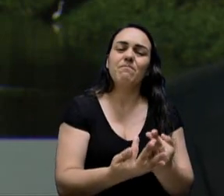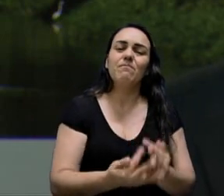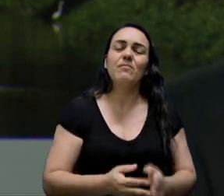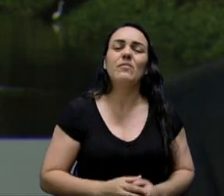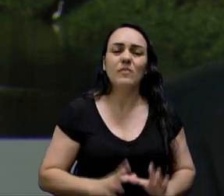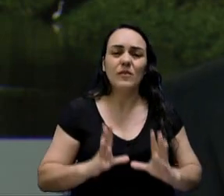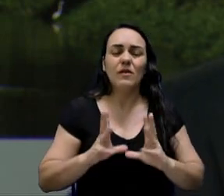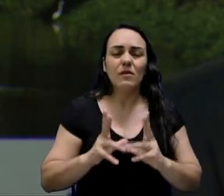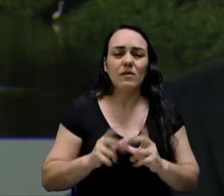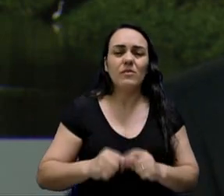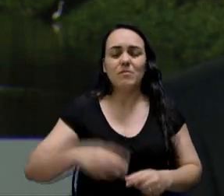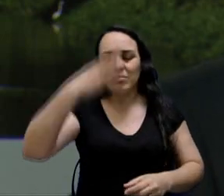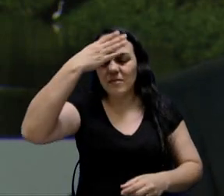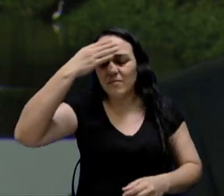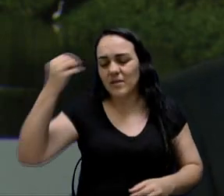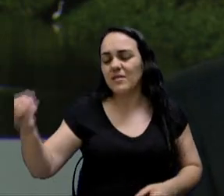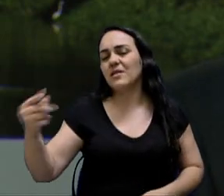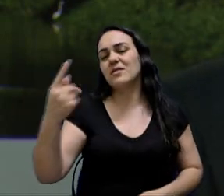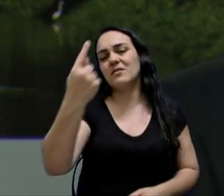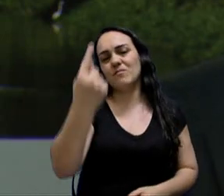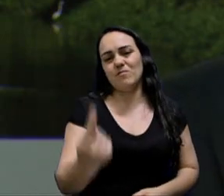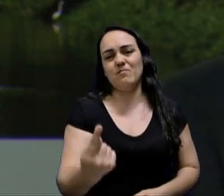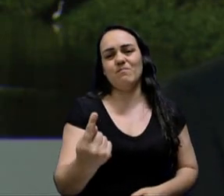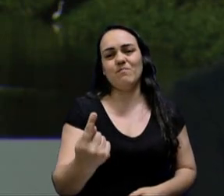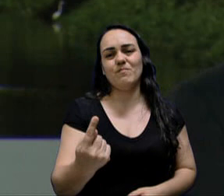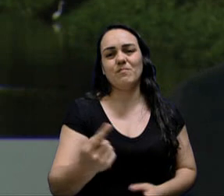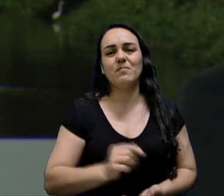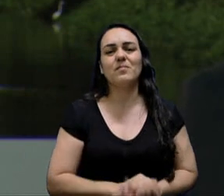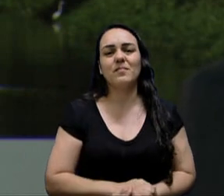na maioria das vezes se esquece de cuidar de si mesma.